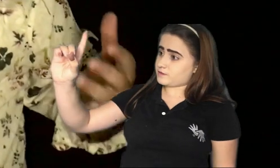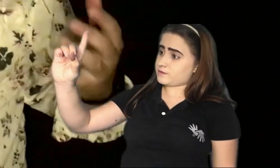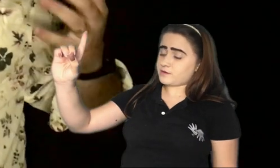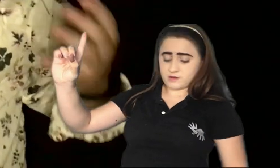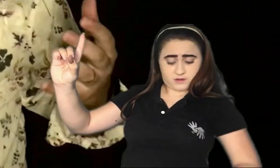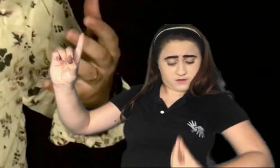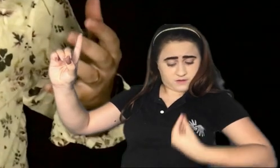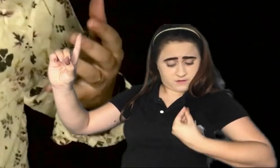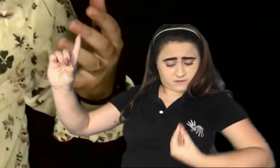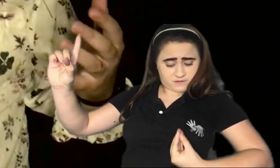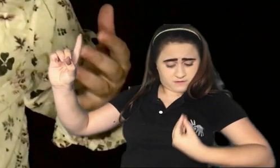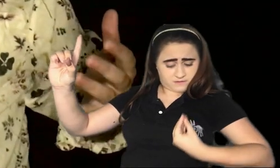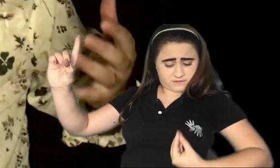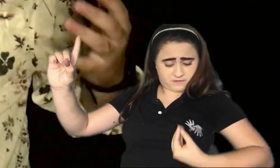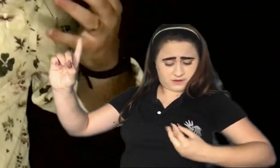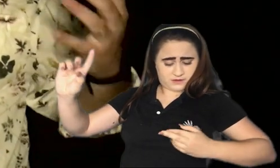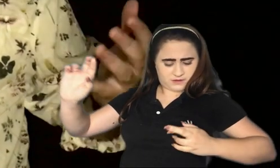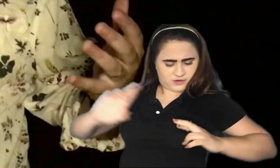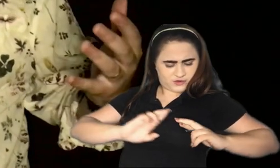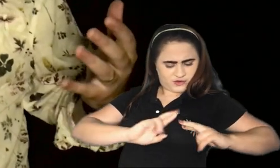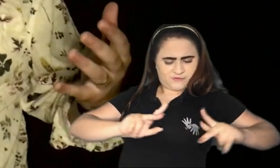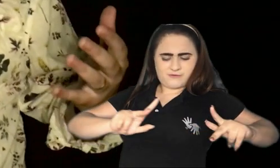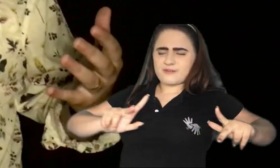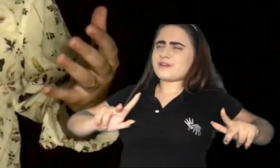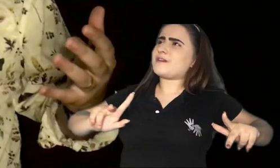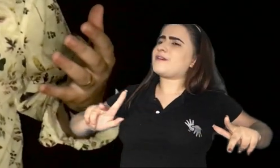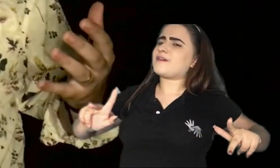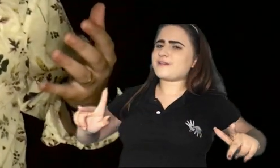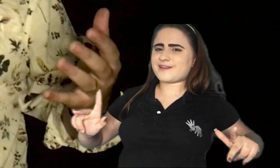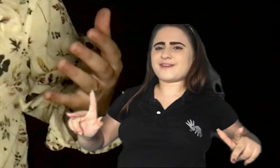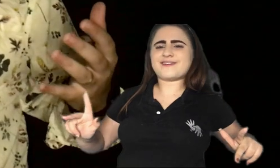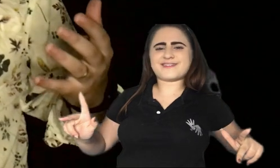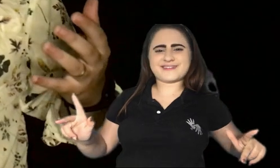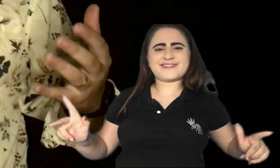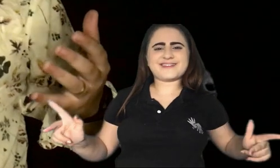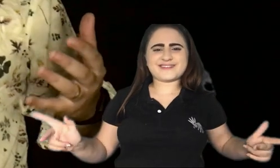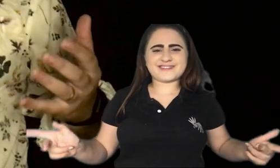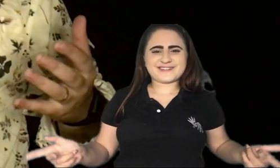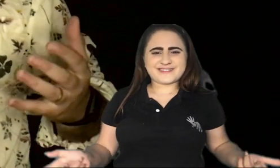Eu quero viver algo novo